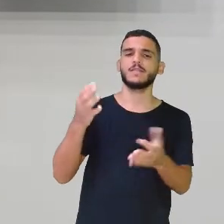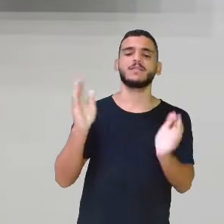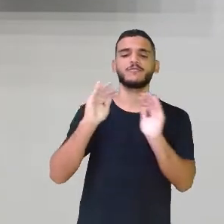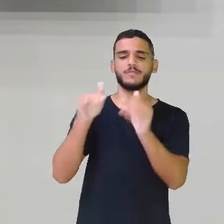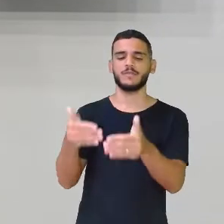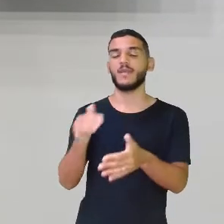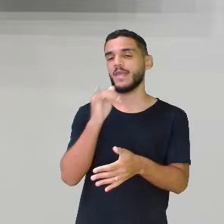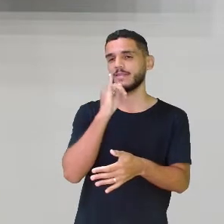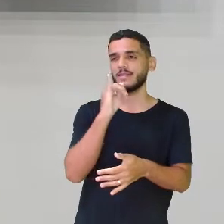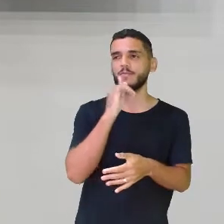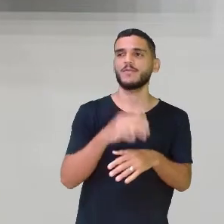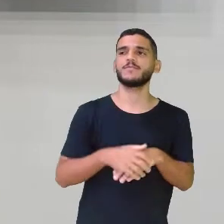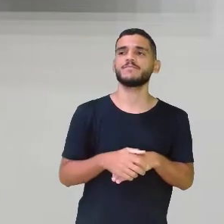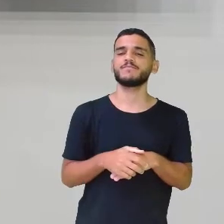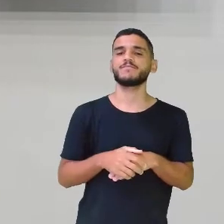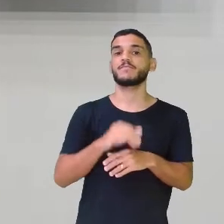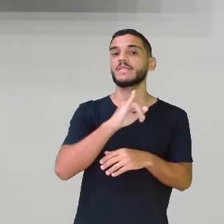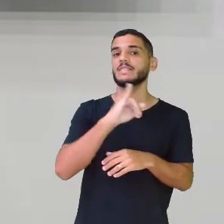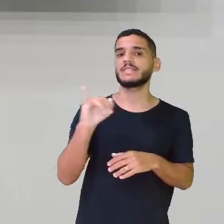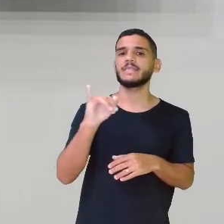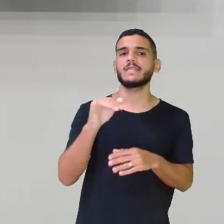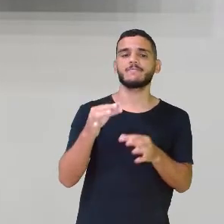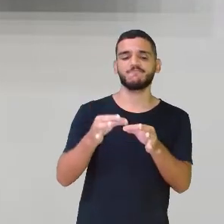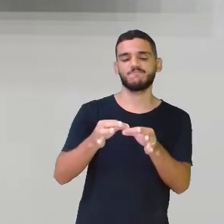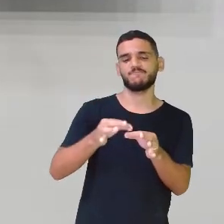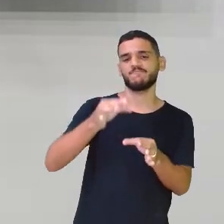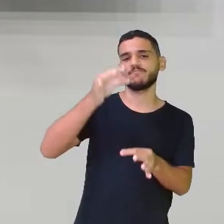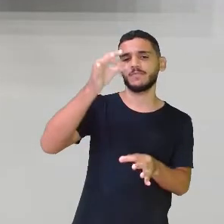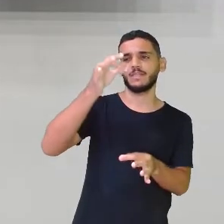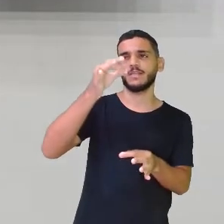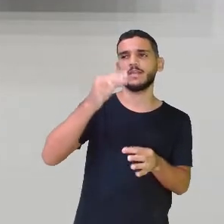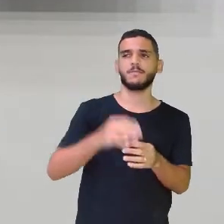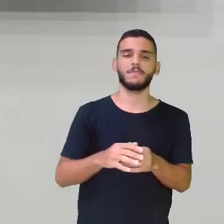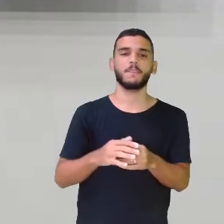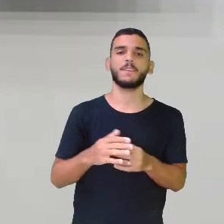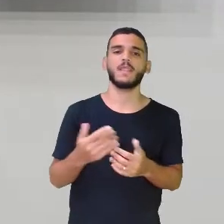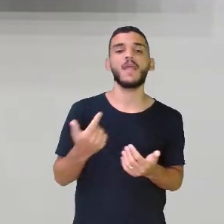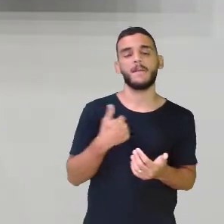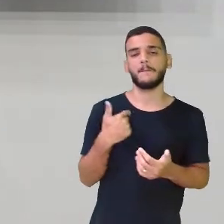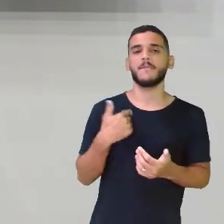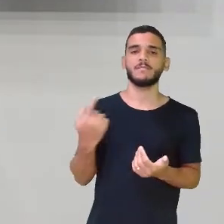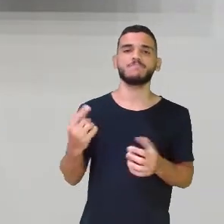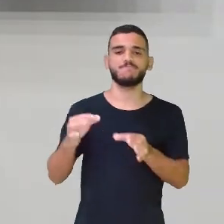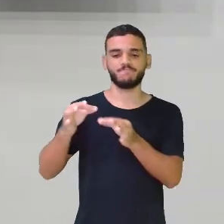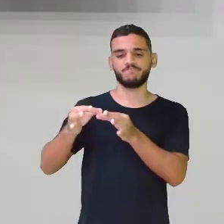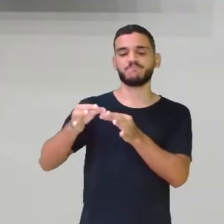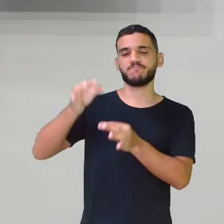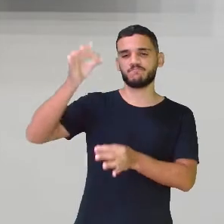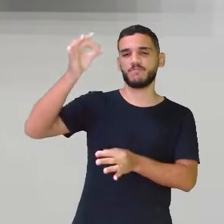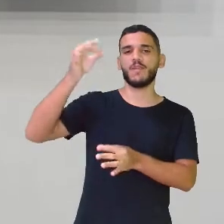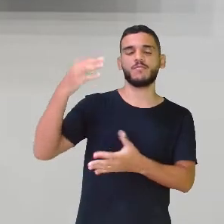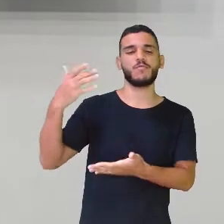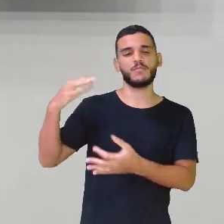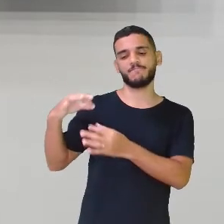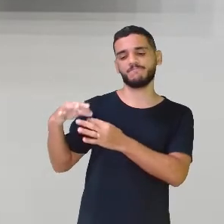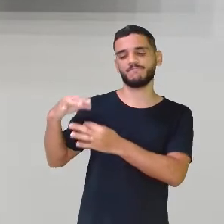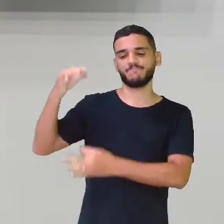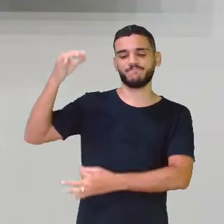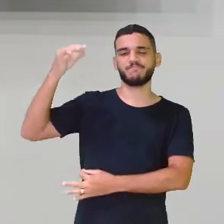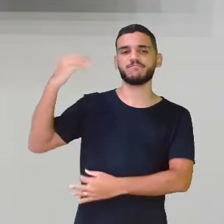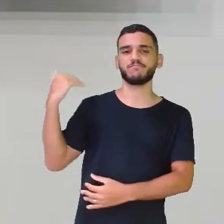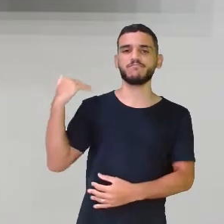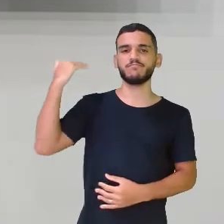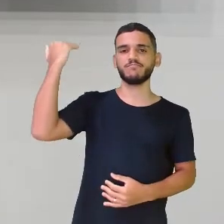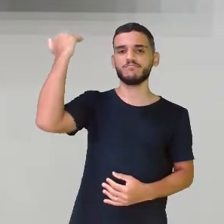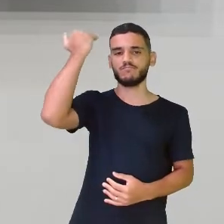Por exemplo, se eu for medir o meu tamanho, por exemplo, que não é muito favorável, vocês sabem